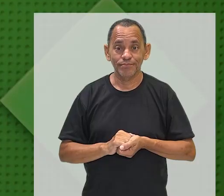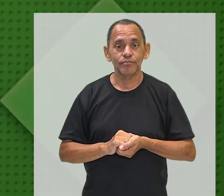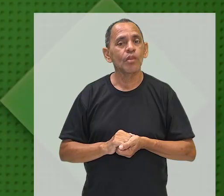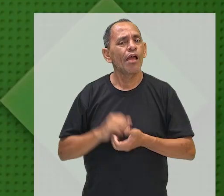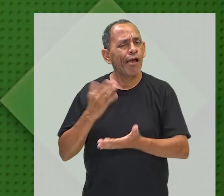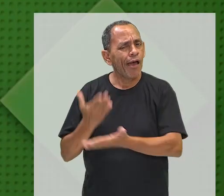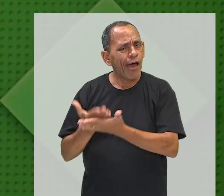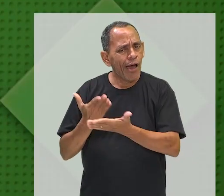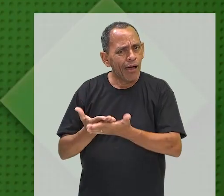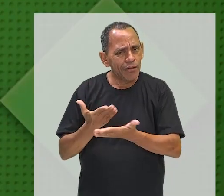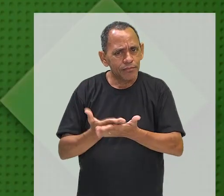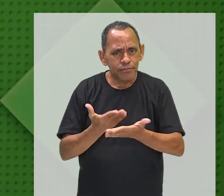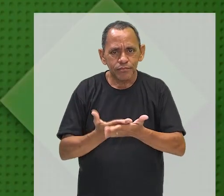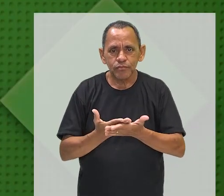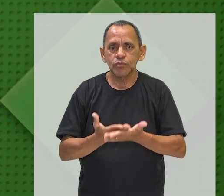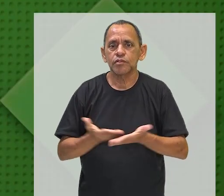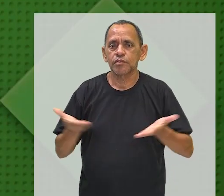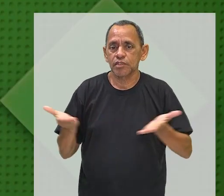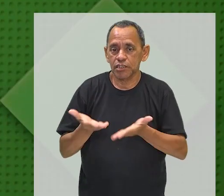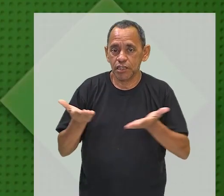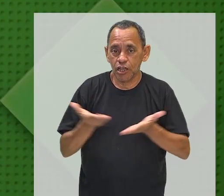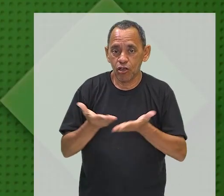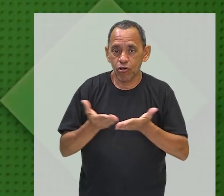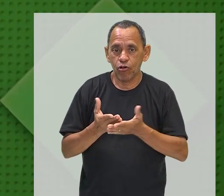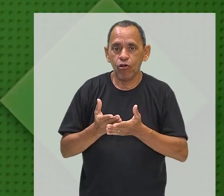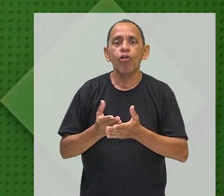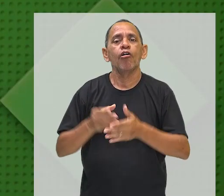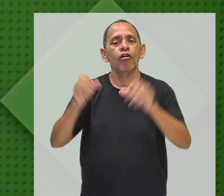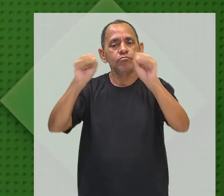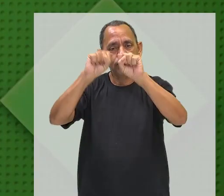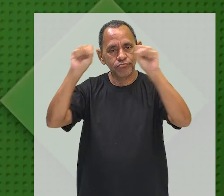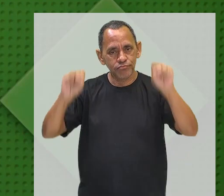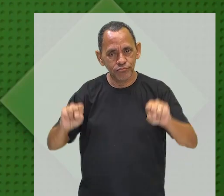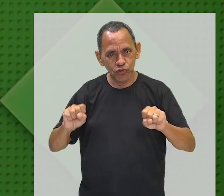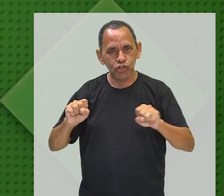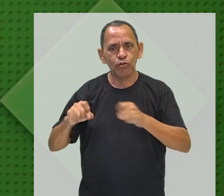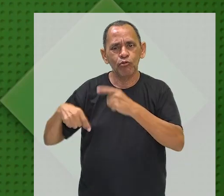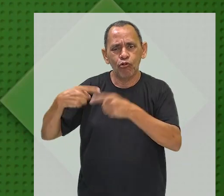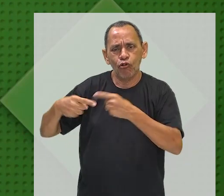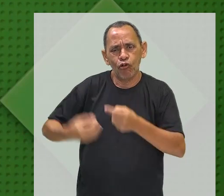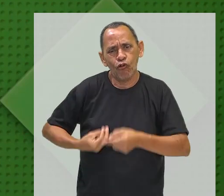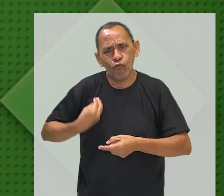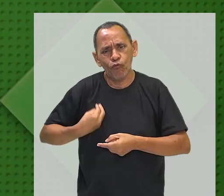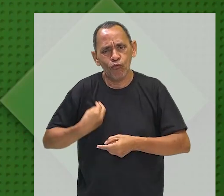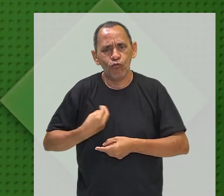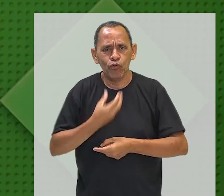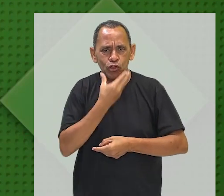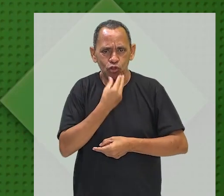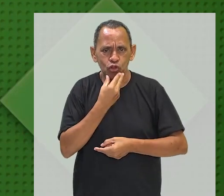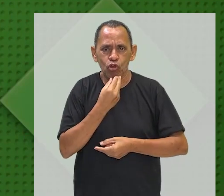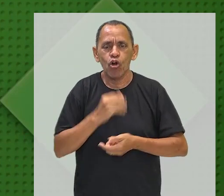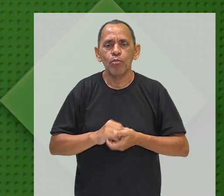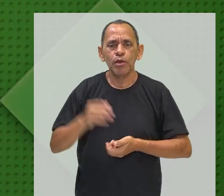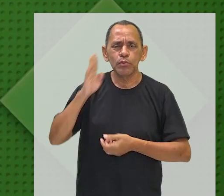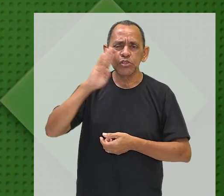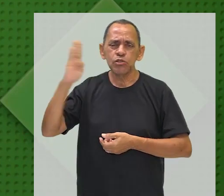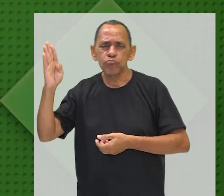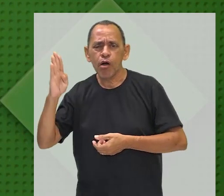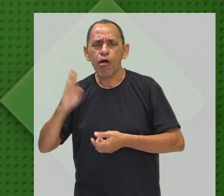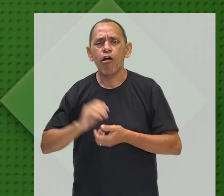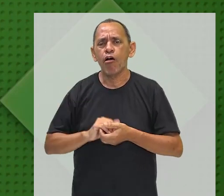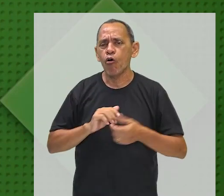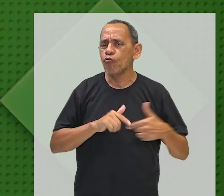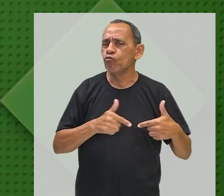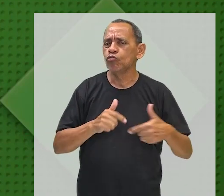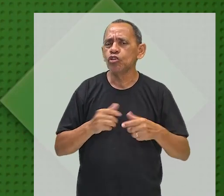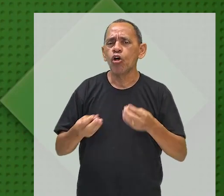E nessa aula nós vamos estudar um pouco mais ali sobre o sistema reprodutor masculino. A gente vai ver ali a sua principal função,